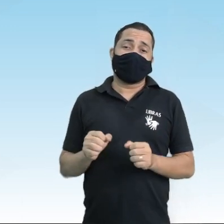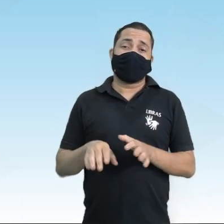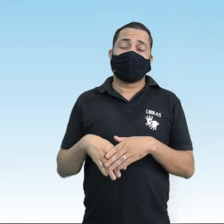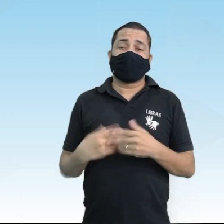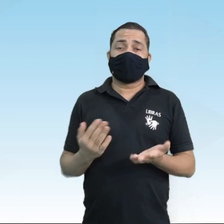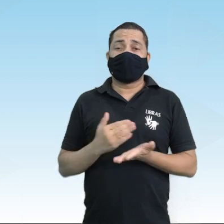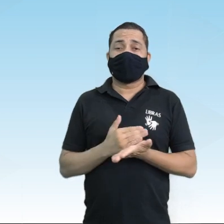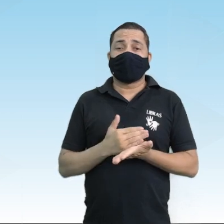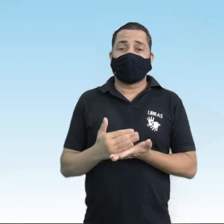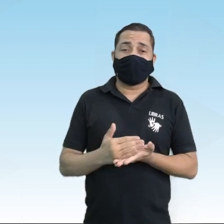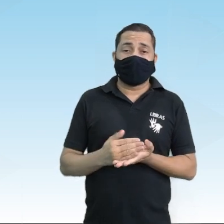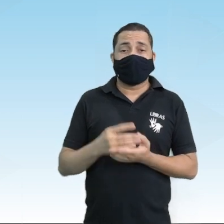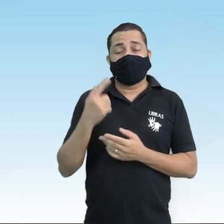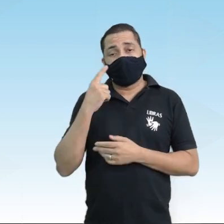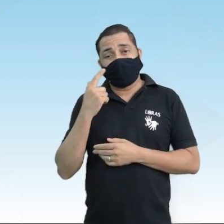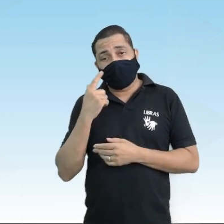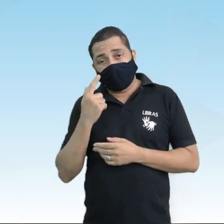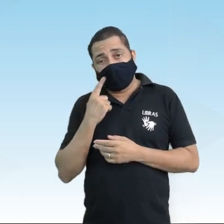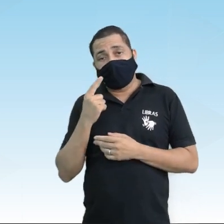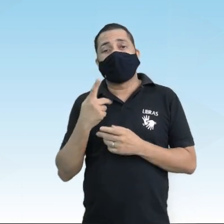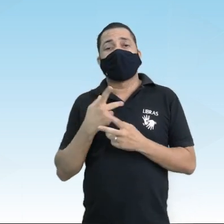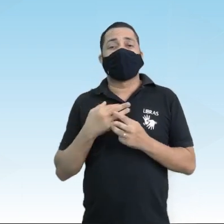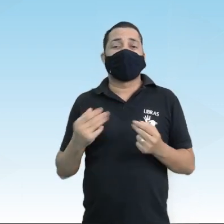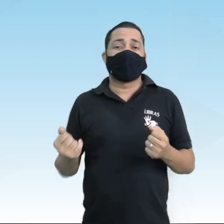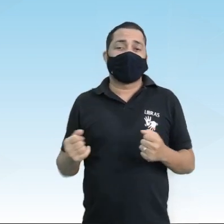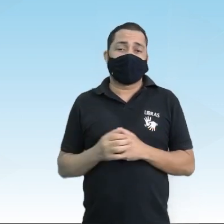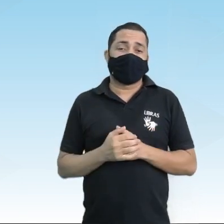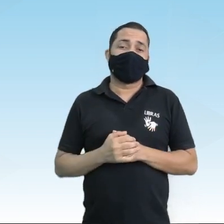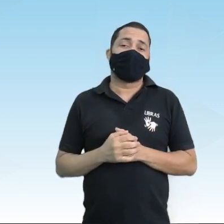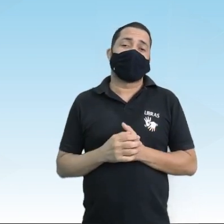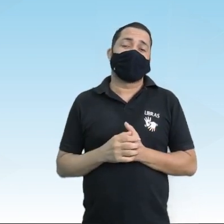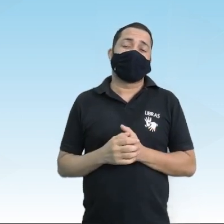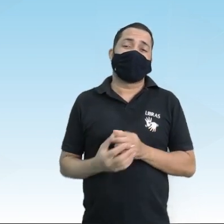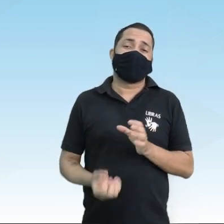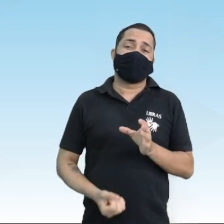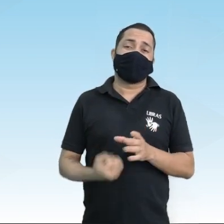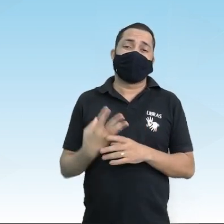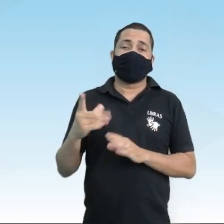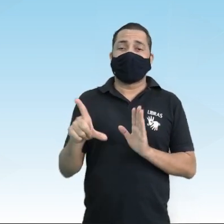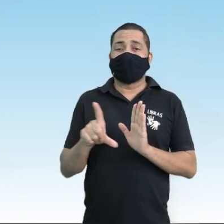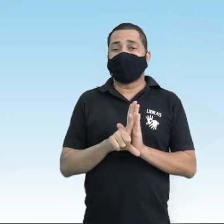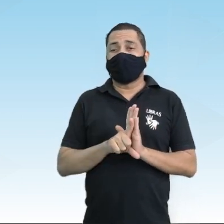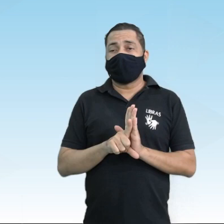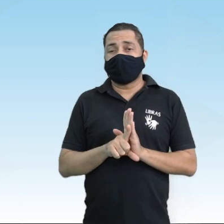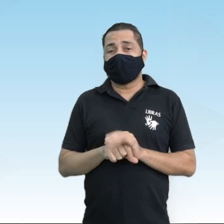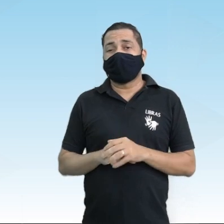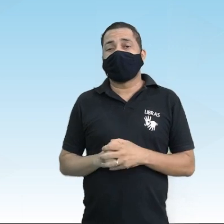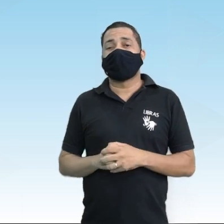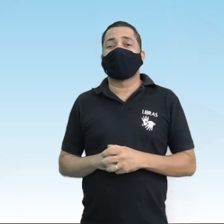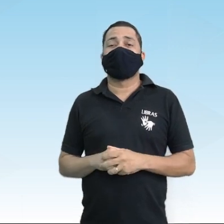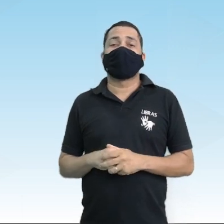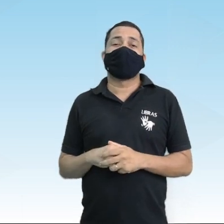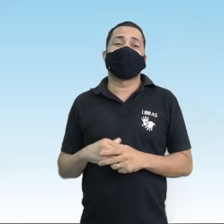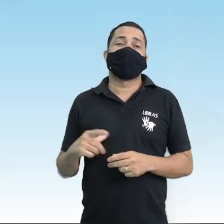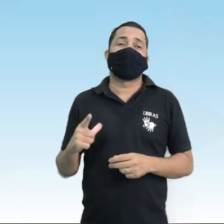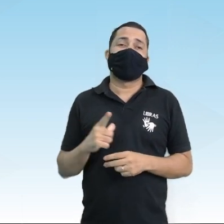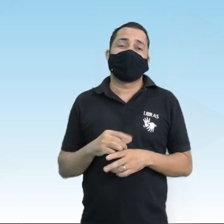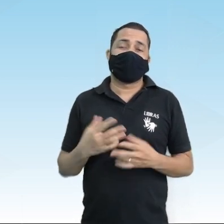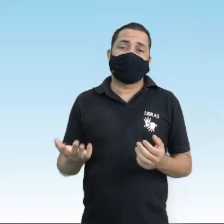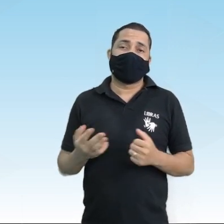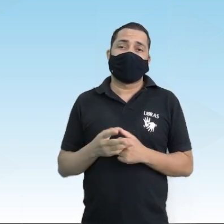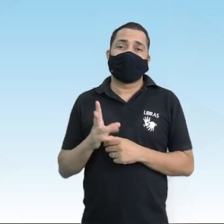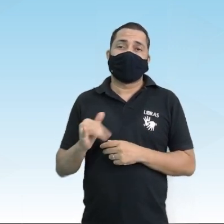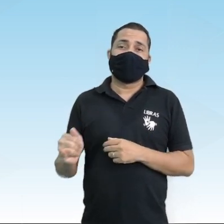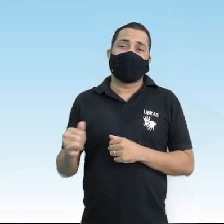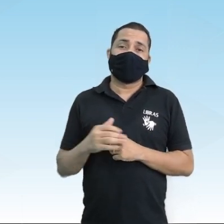ele começa a rever muitas coisas, né? Vai começar a criar leis, que isso vai ser tema da aula 15, né? Que